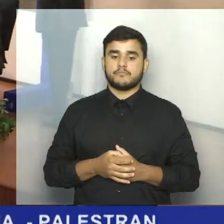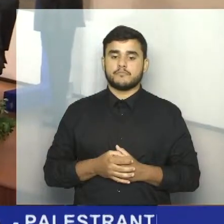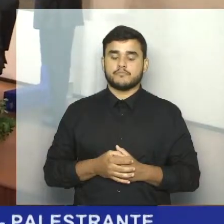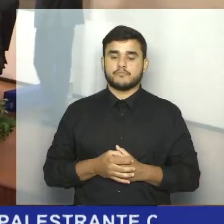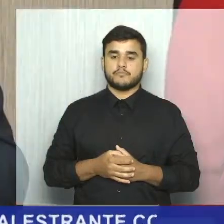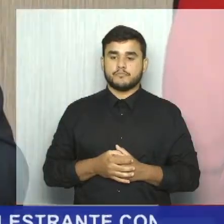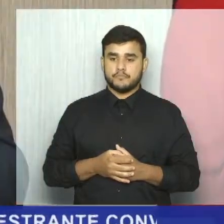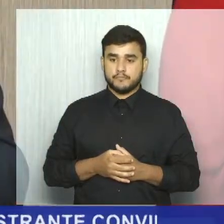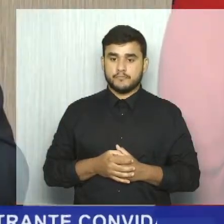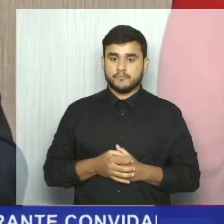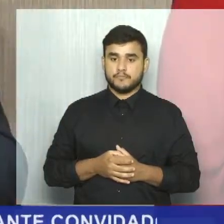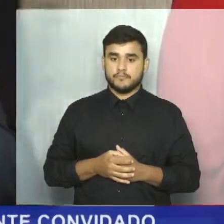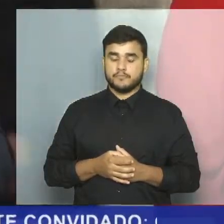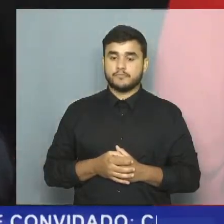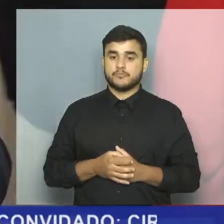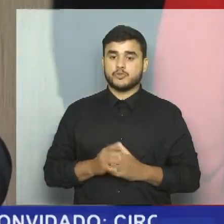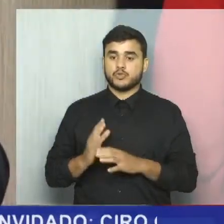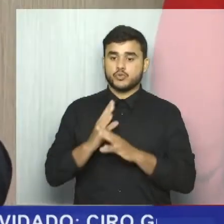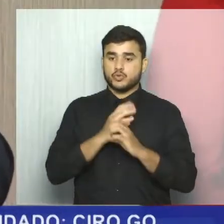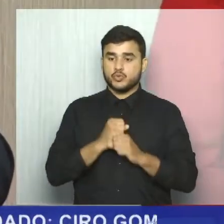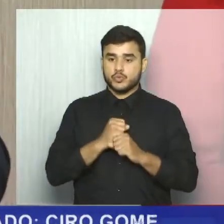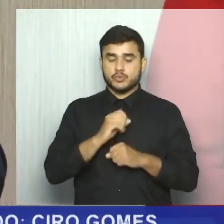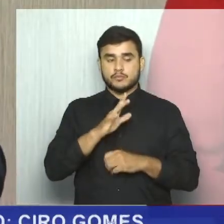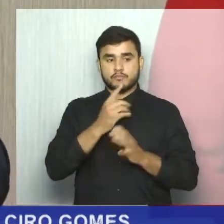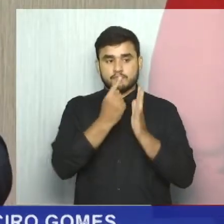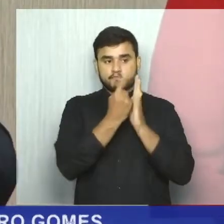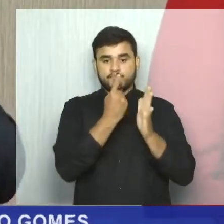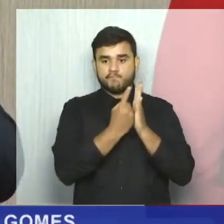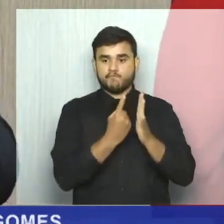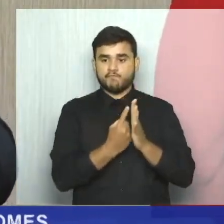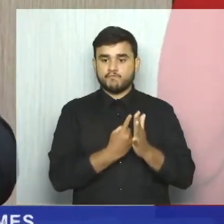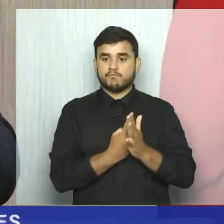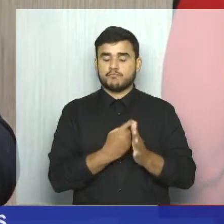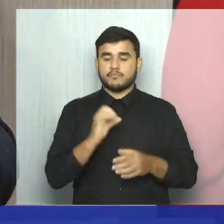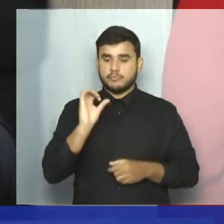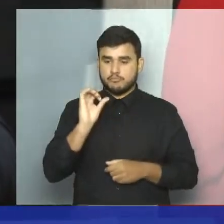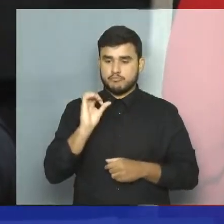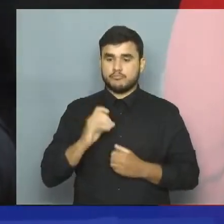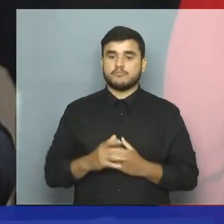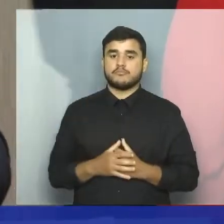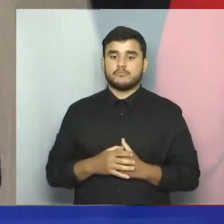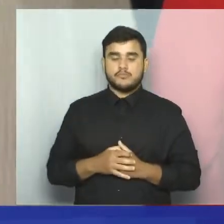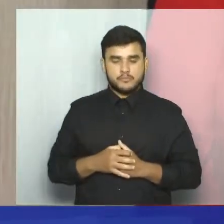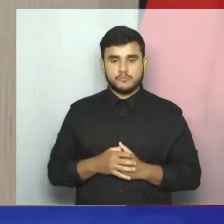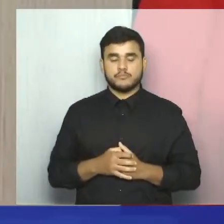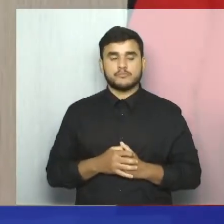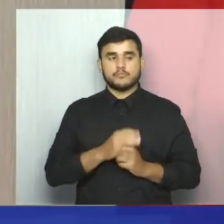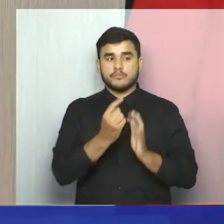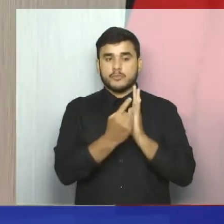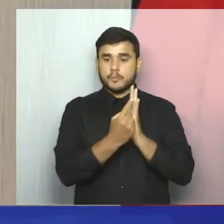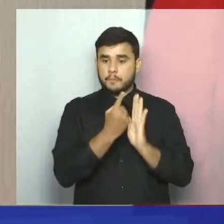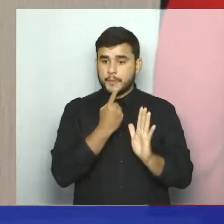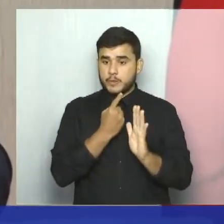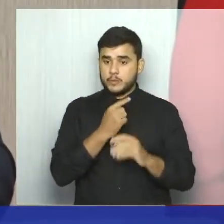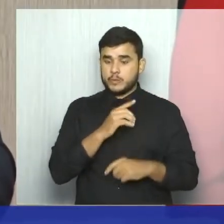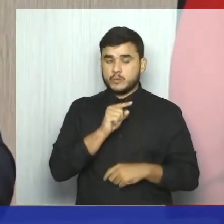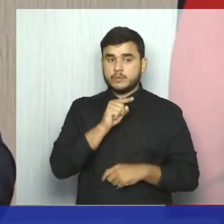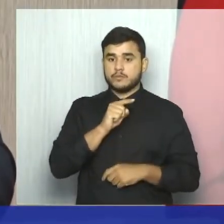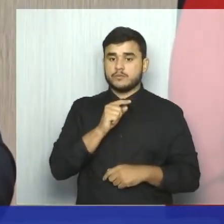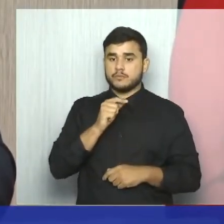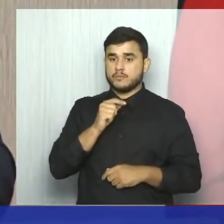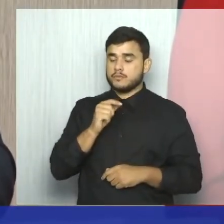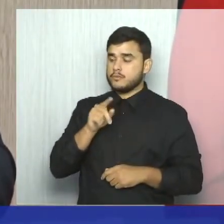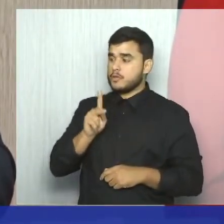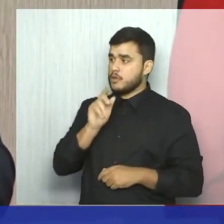Nós já estamos aqui com 6 perguntas escritas, e a primeira pergunta, Ciro, é da Karen